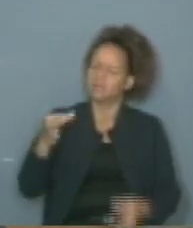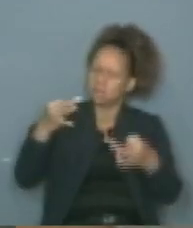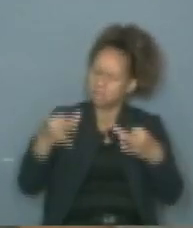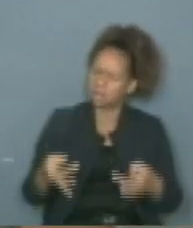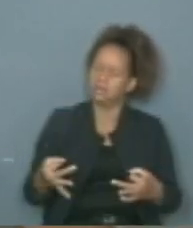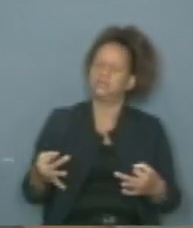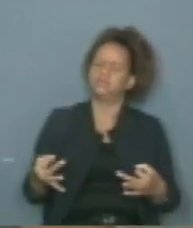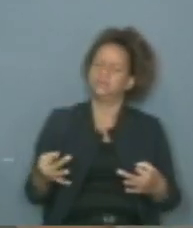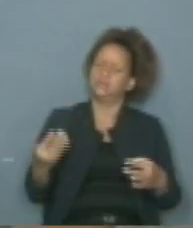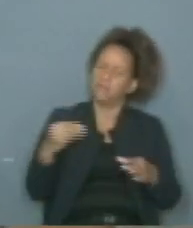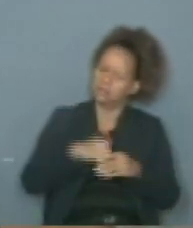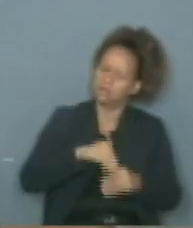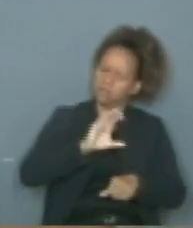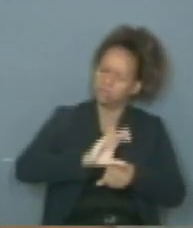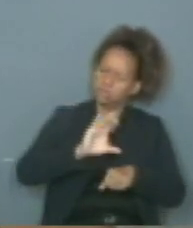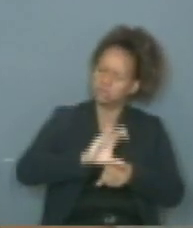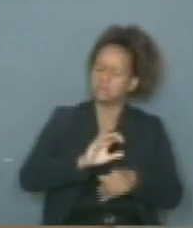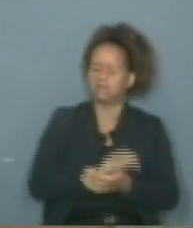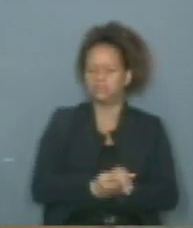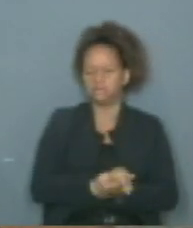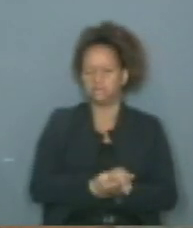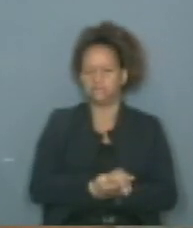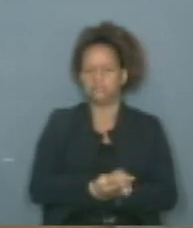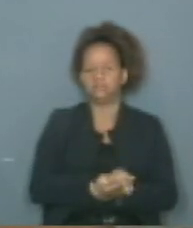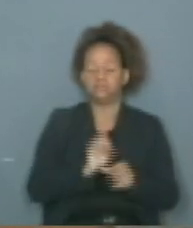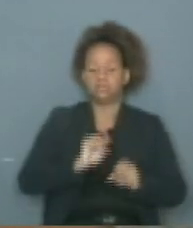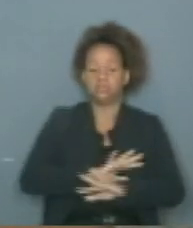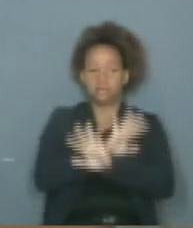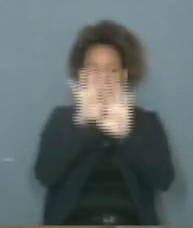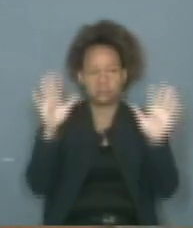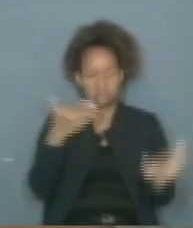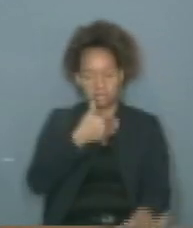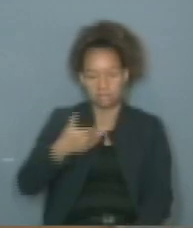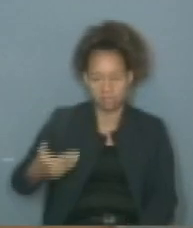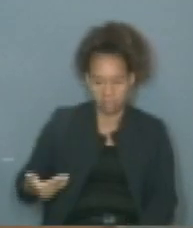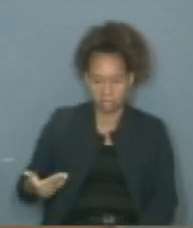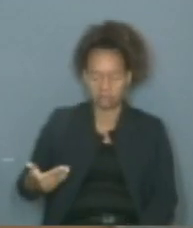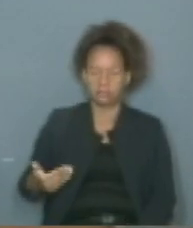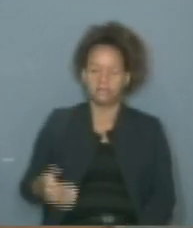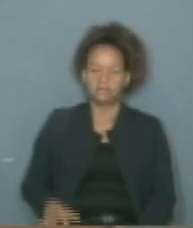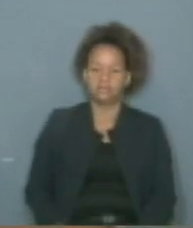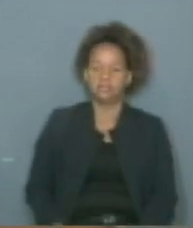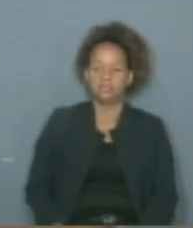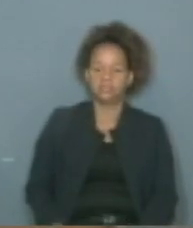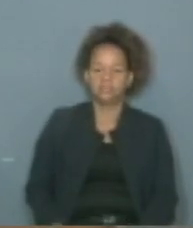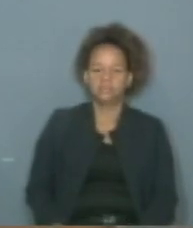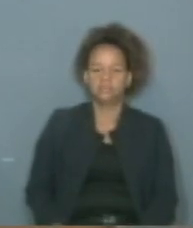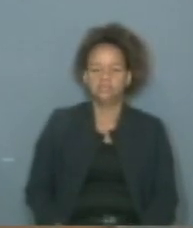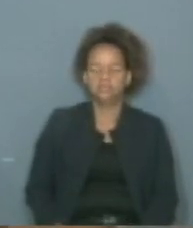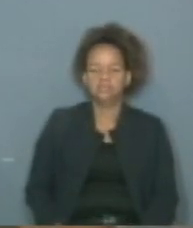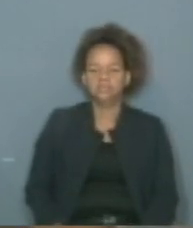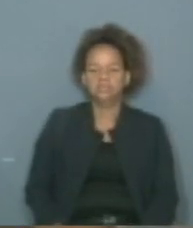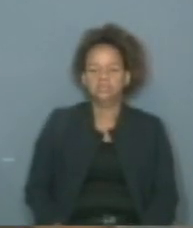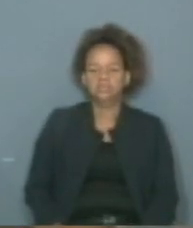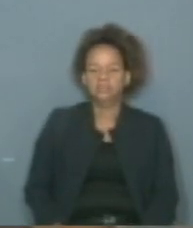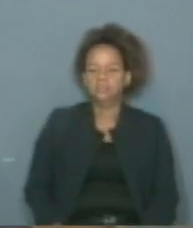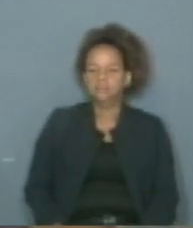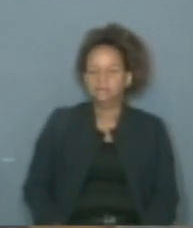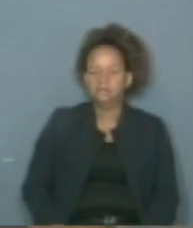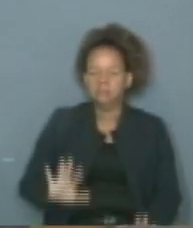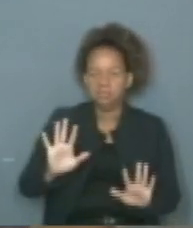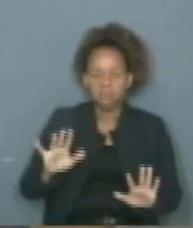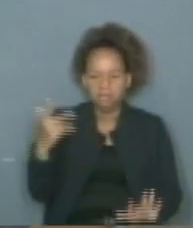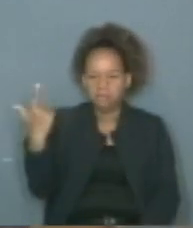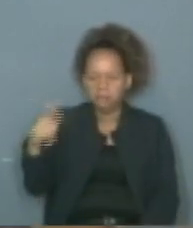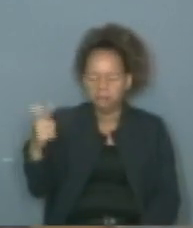é também constitucional. Transparência pública. Vereadores, não tem